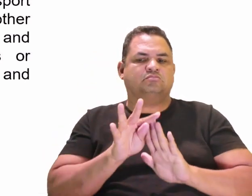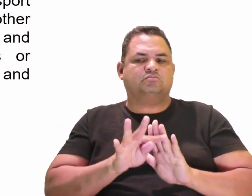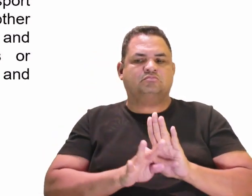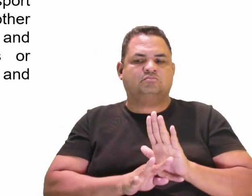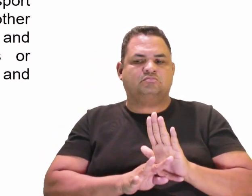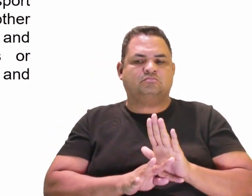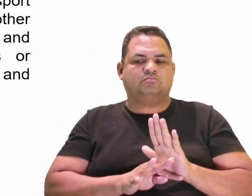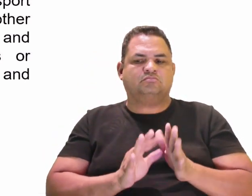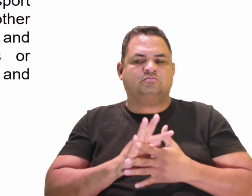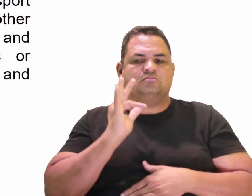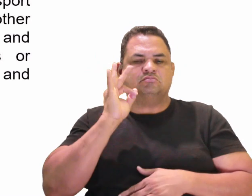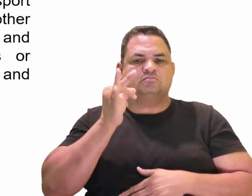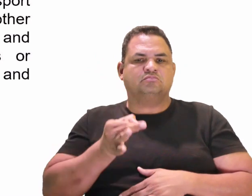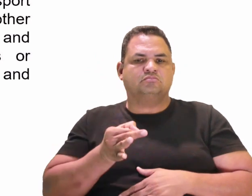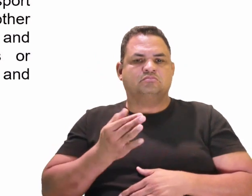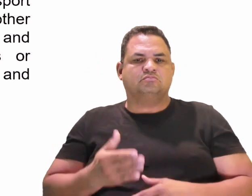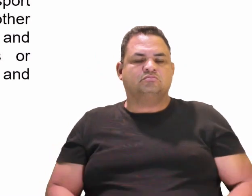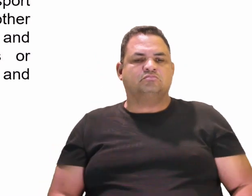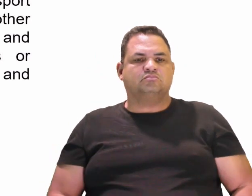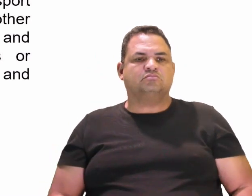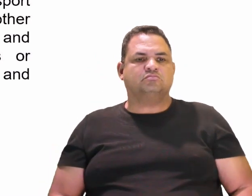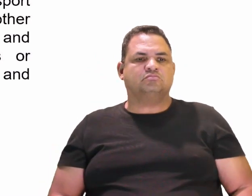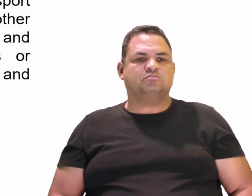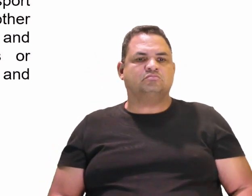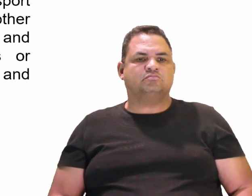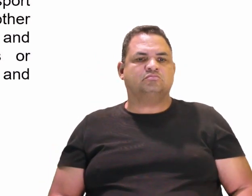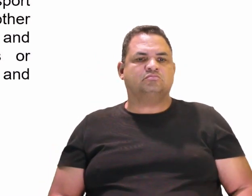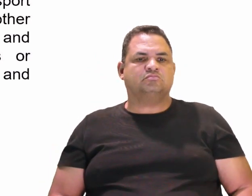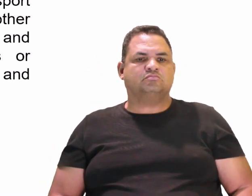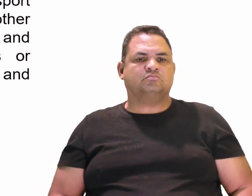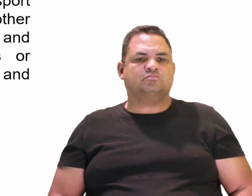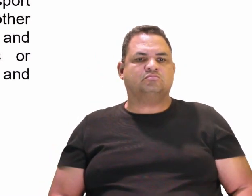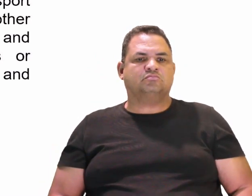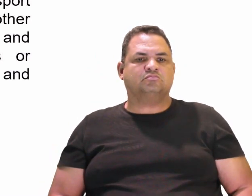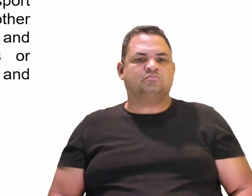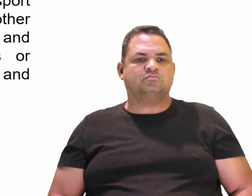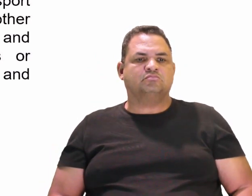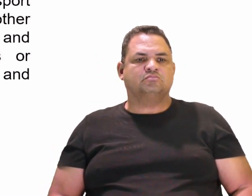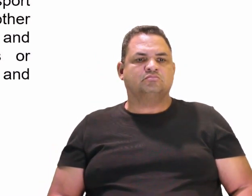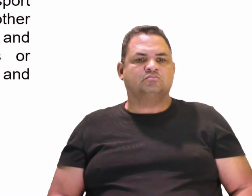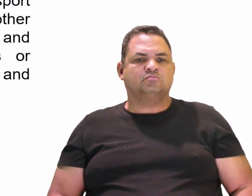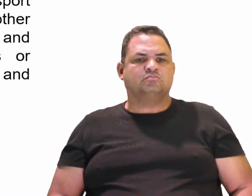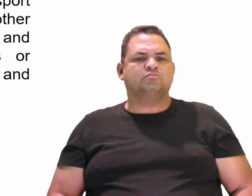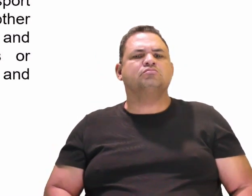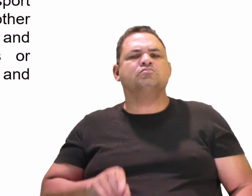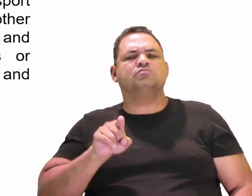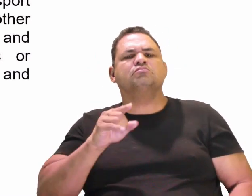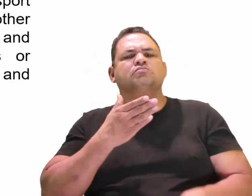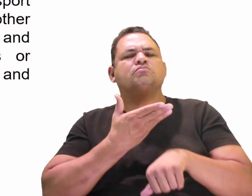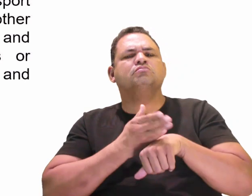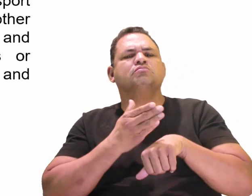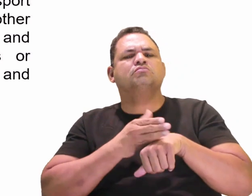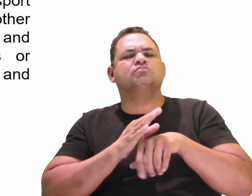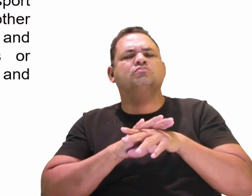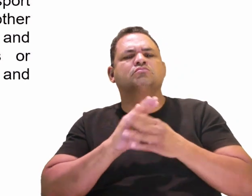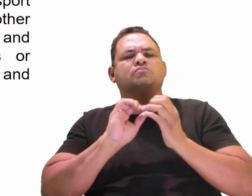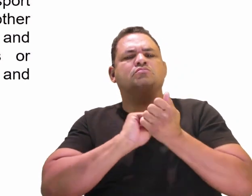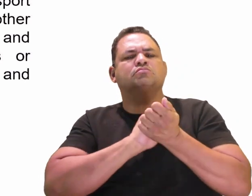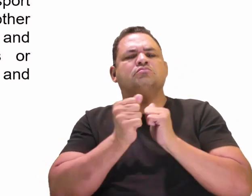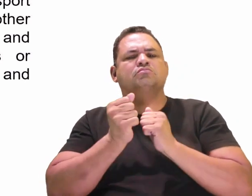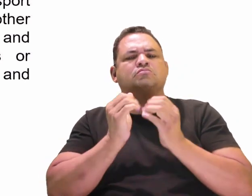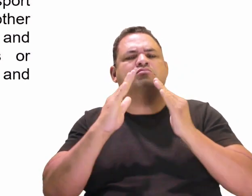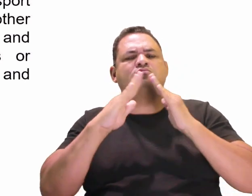texto, certo? Let's begin. Do you do sports at school? Você pratica esportes na